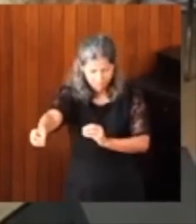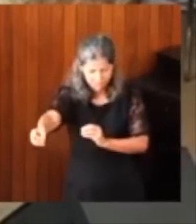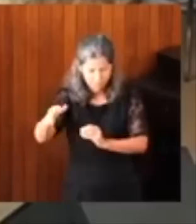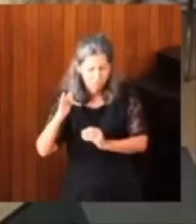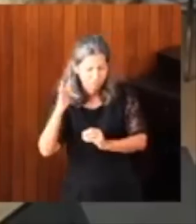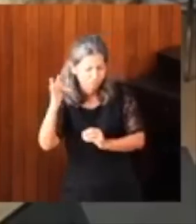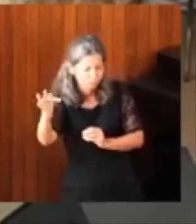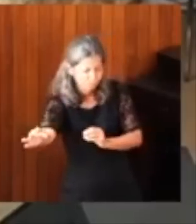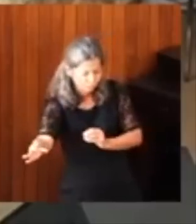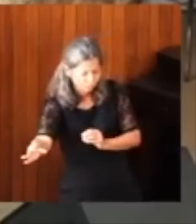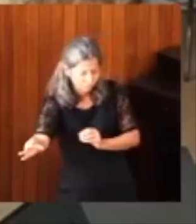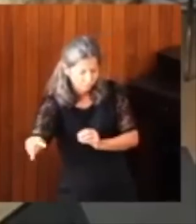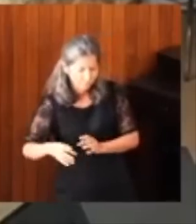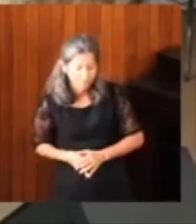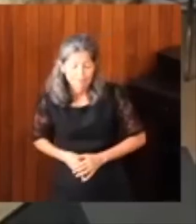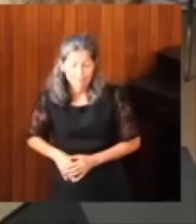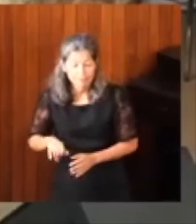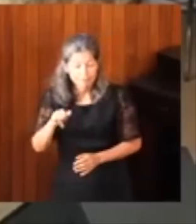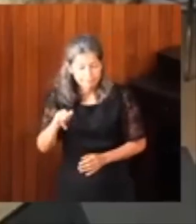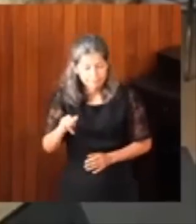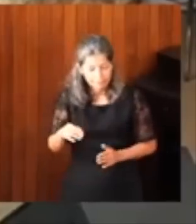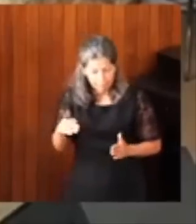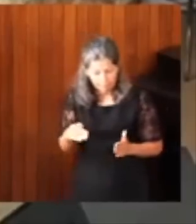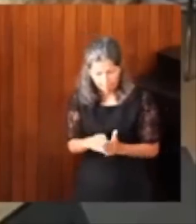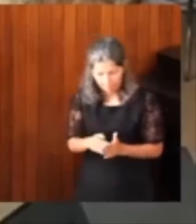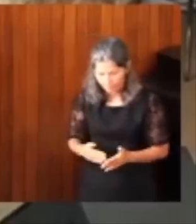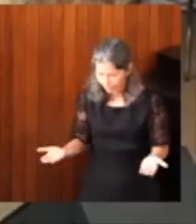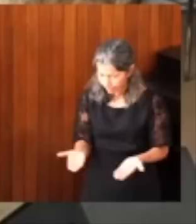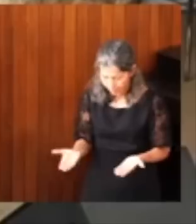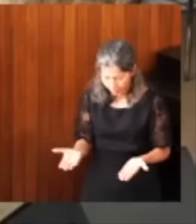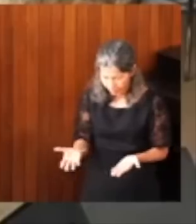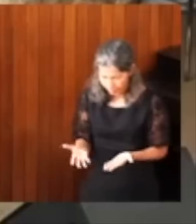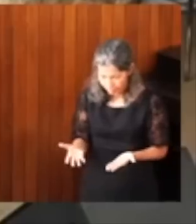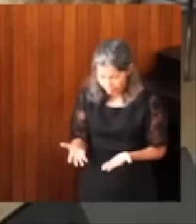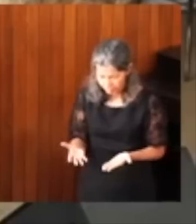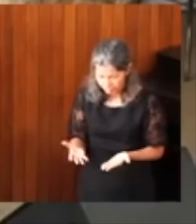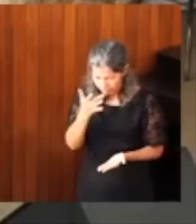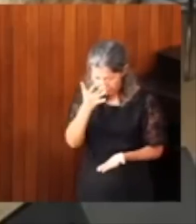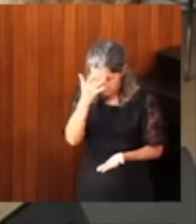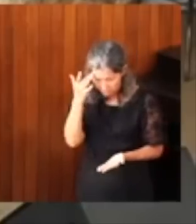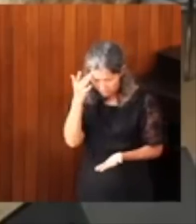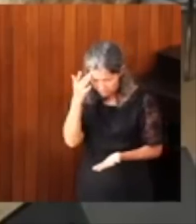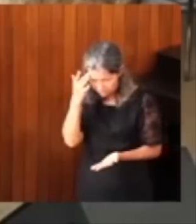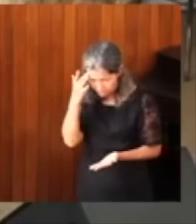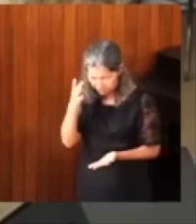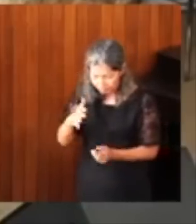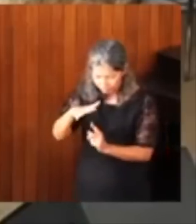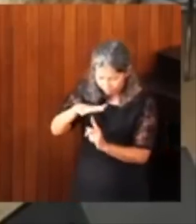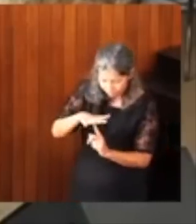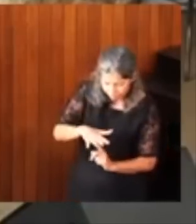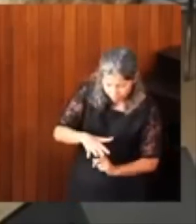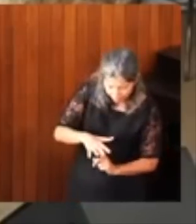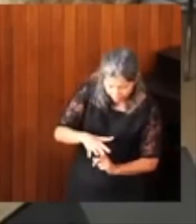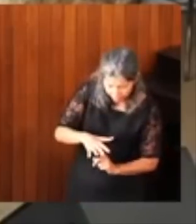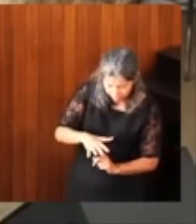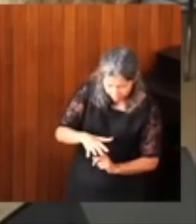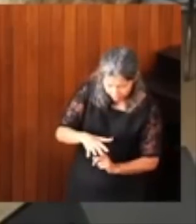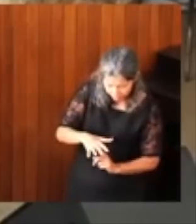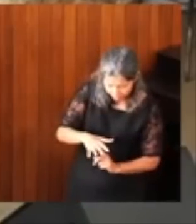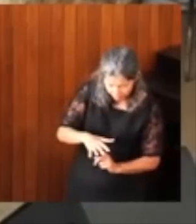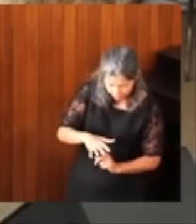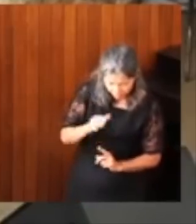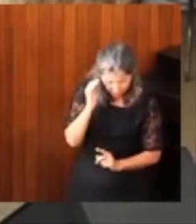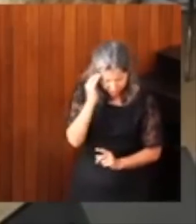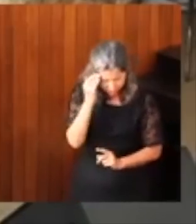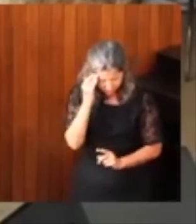casa agora com depressão. Porque a besta mata. As bestas matam. Tem um decreto de morte também. Para